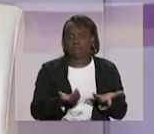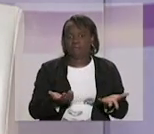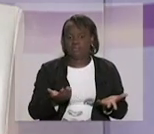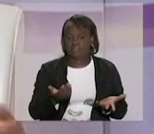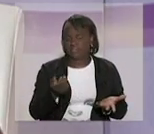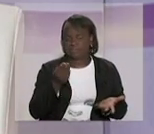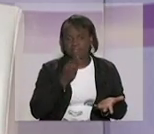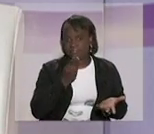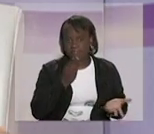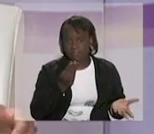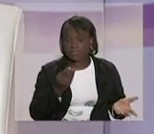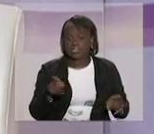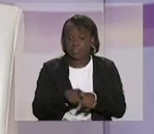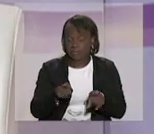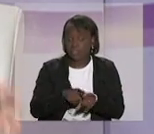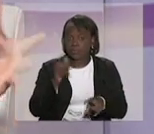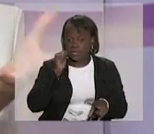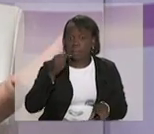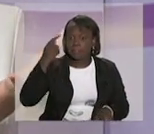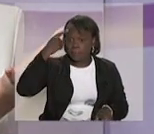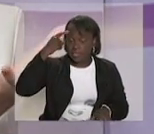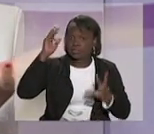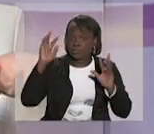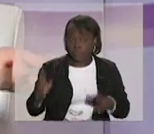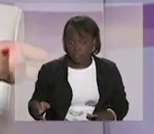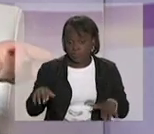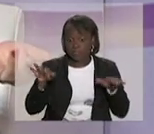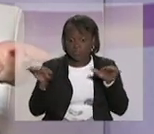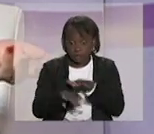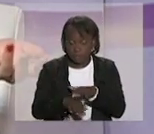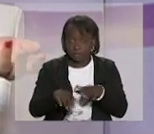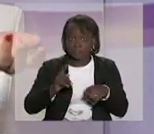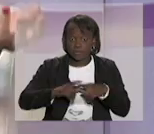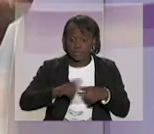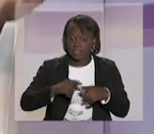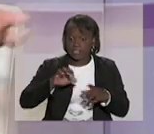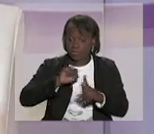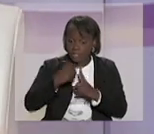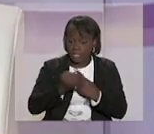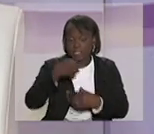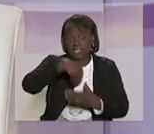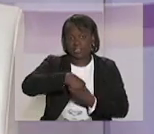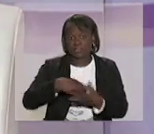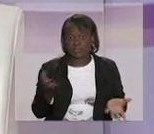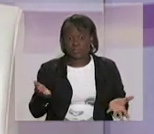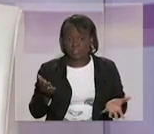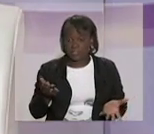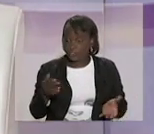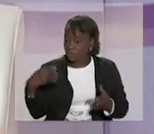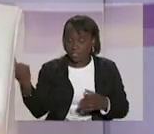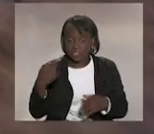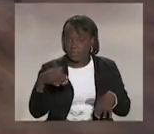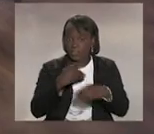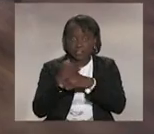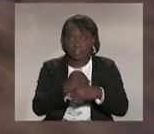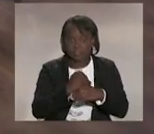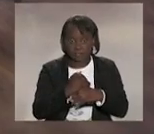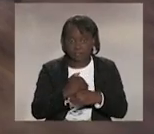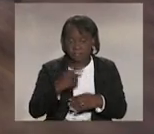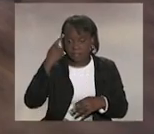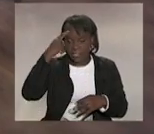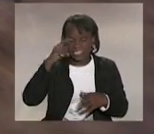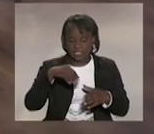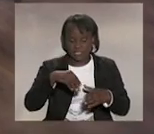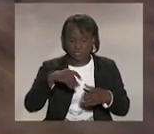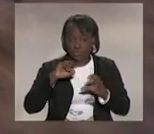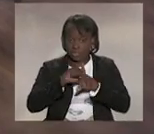muito claro. E as mulheres também estão sujeitas a esse pensamento, porque a gente está inserida nessa sociedade, Somos né? da mesma construção. Exatamente, não